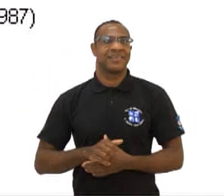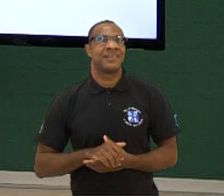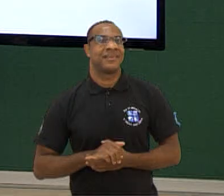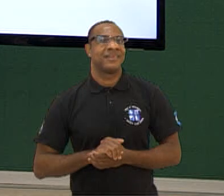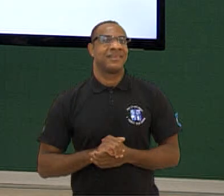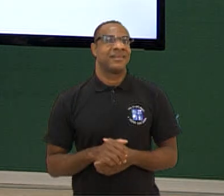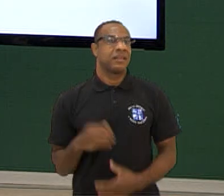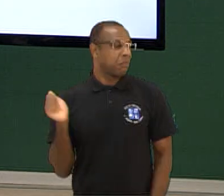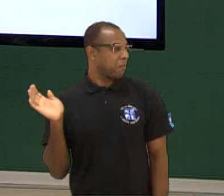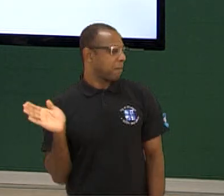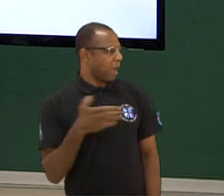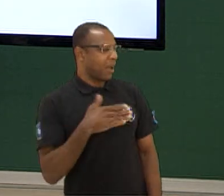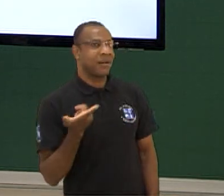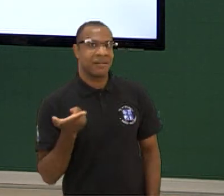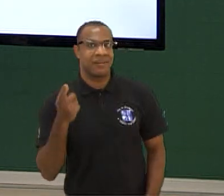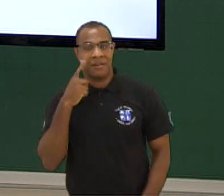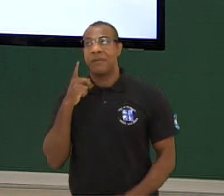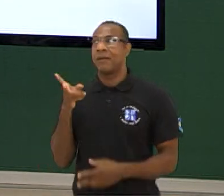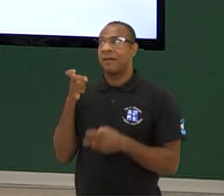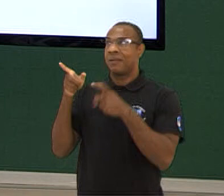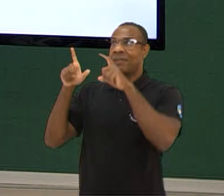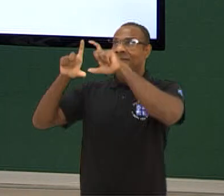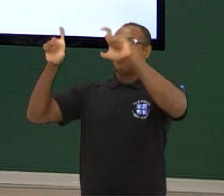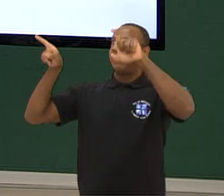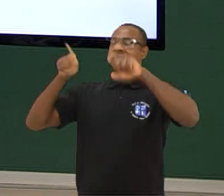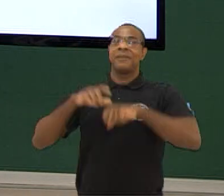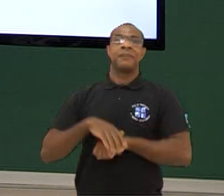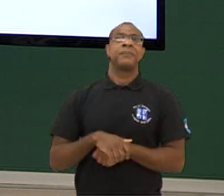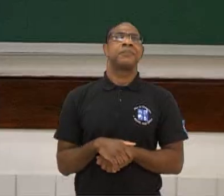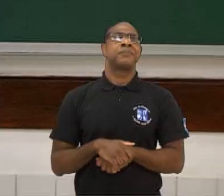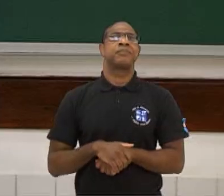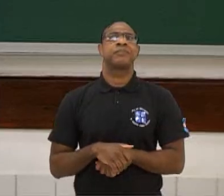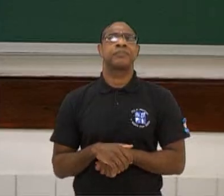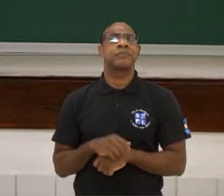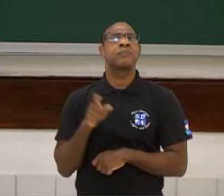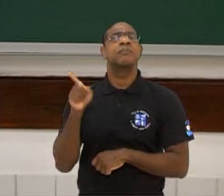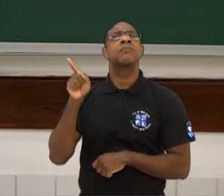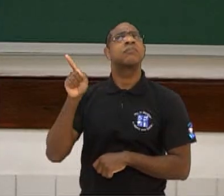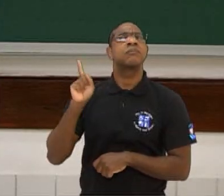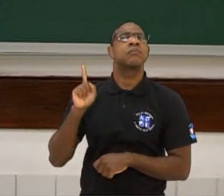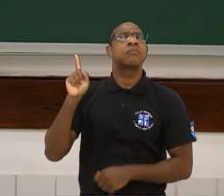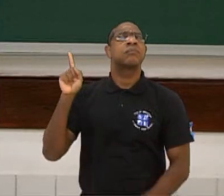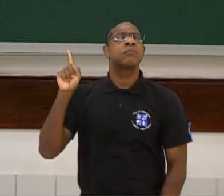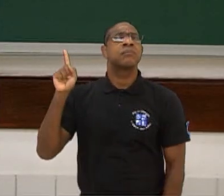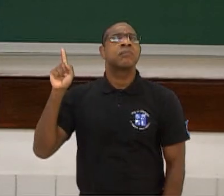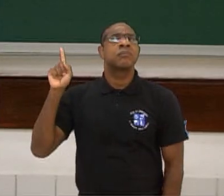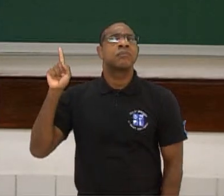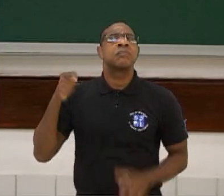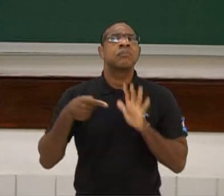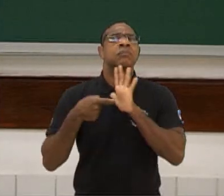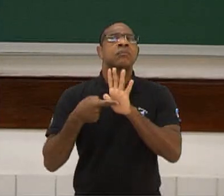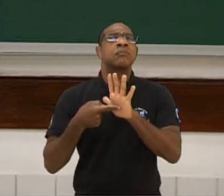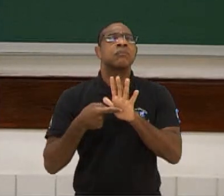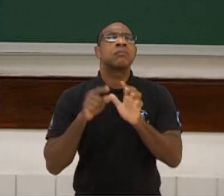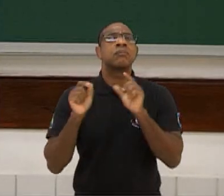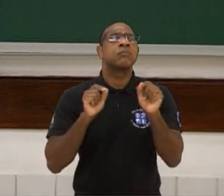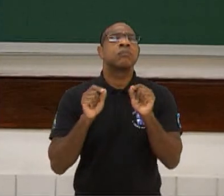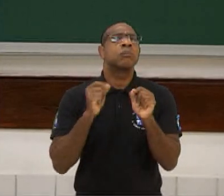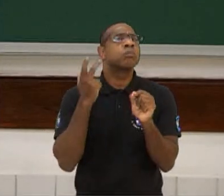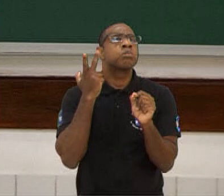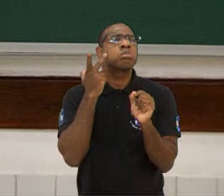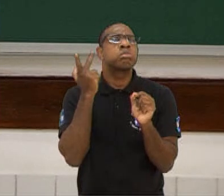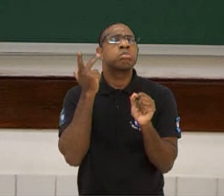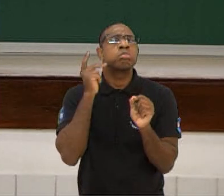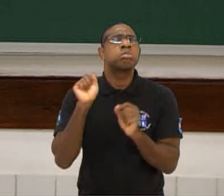Bem, essa charge aqui, né, ela mostra uma coisa bastante comum, né,